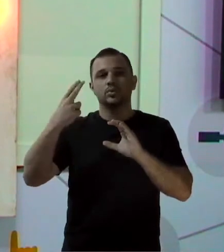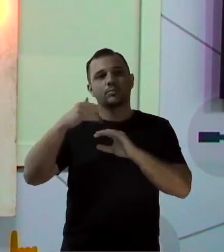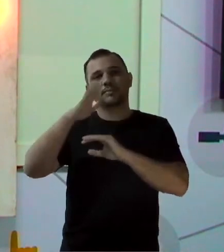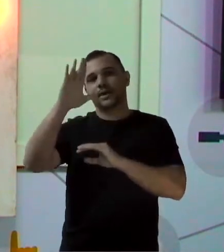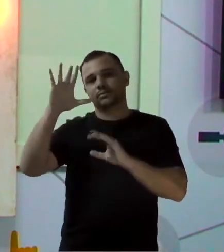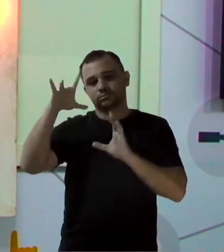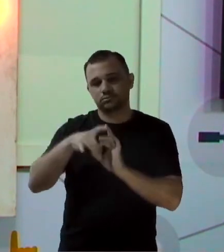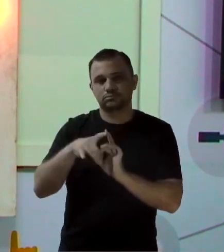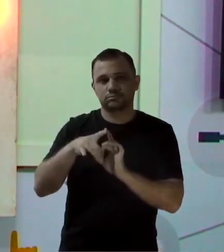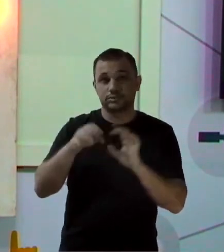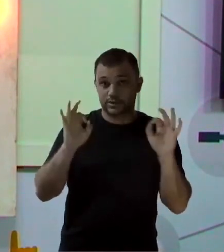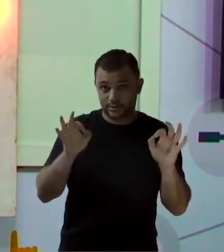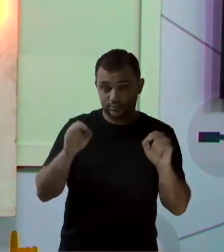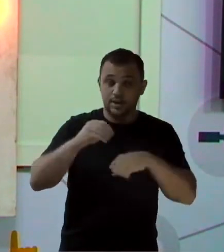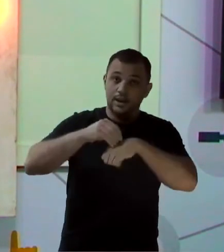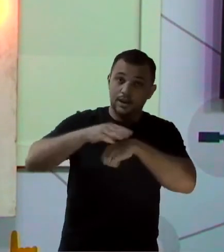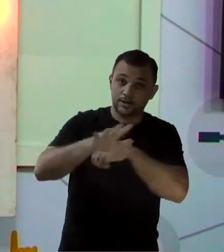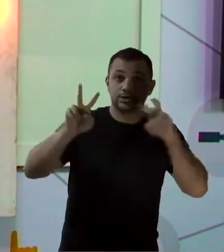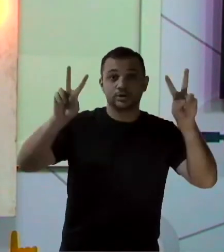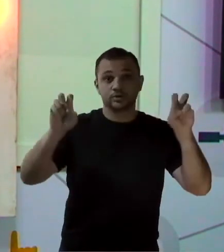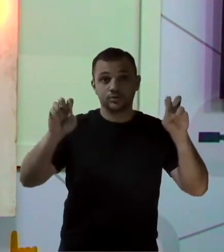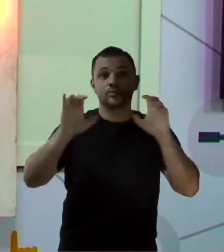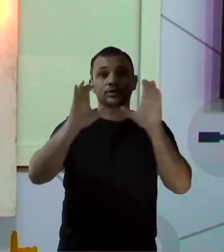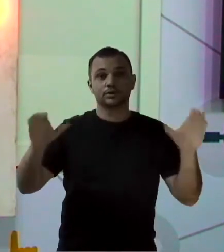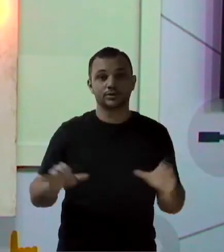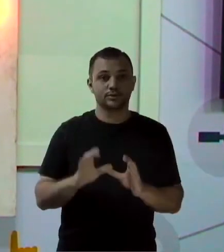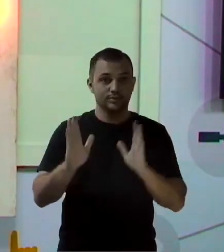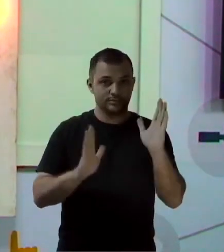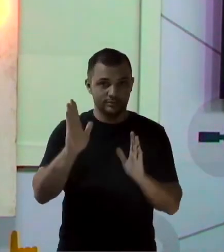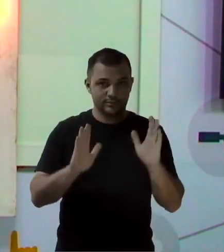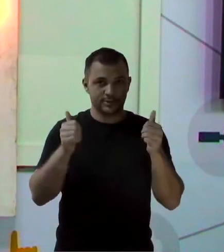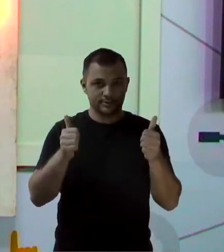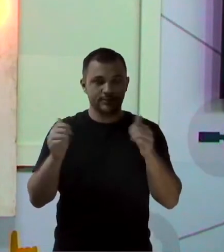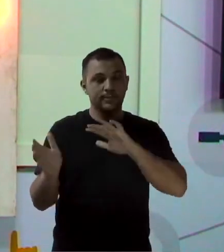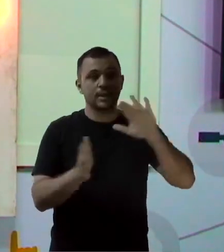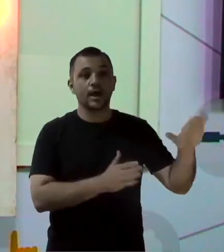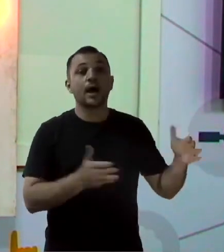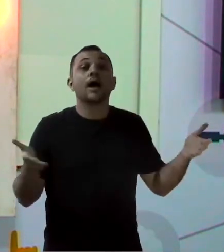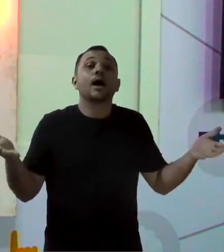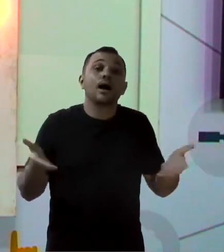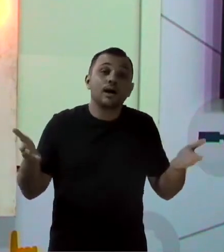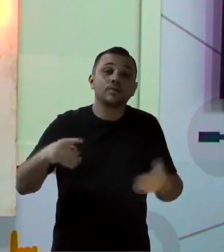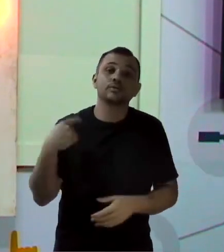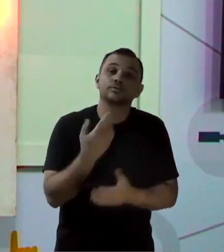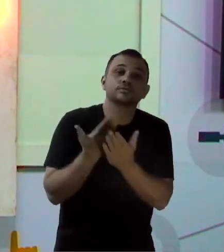paralelo. Tá bom, turma? Aí a gente vai dar uma olhada agora nas questões para tentar